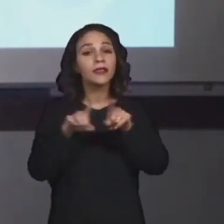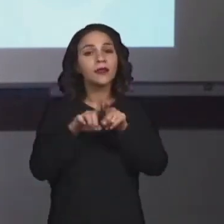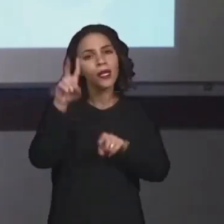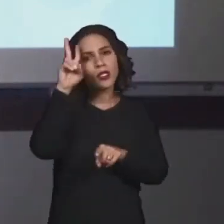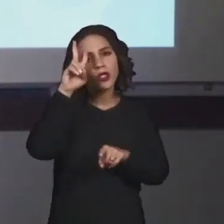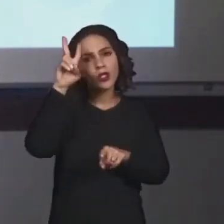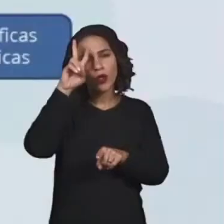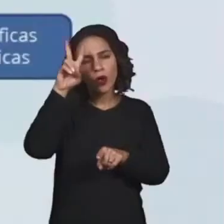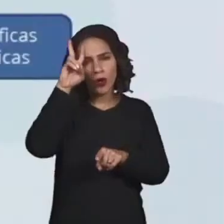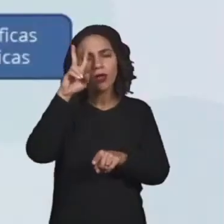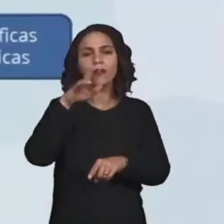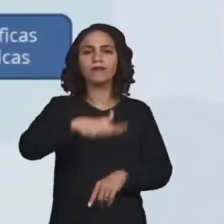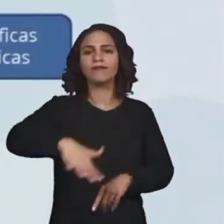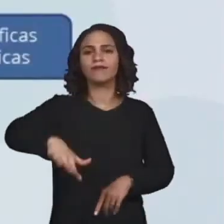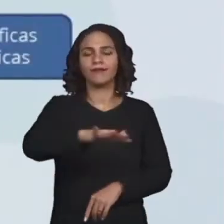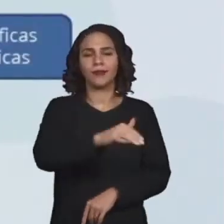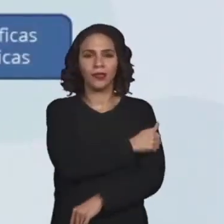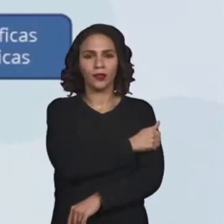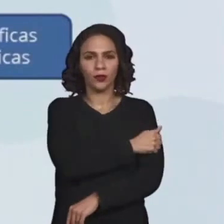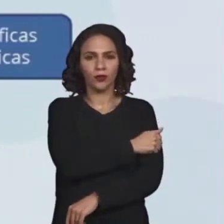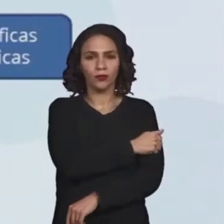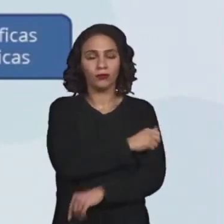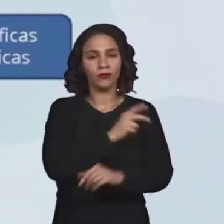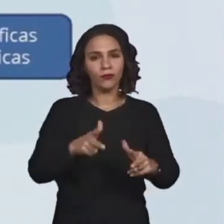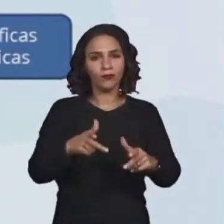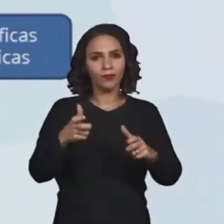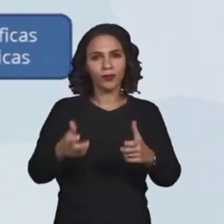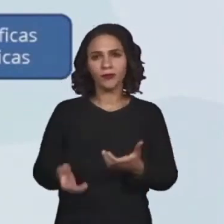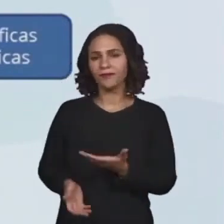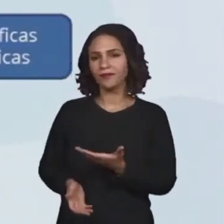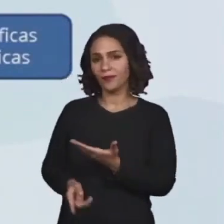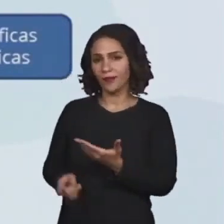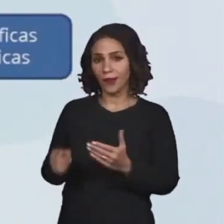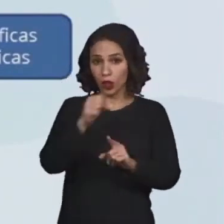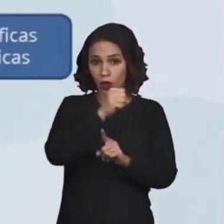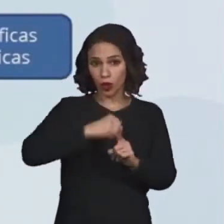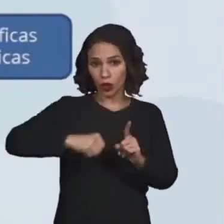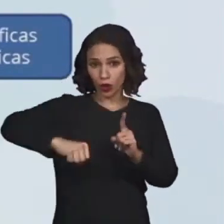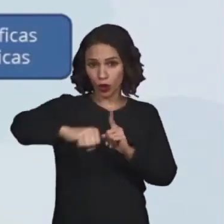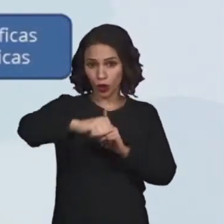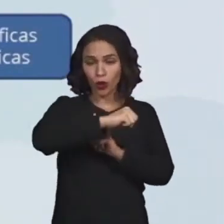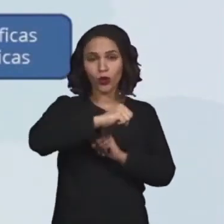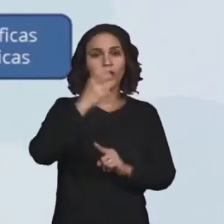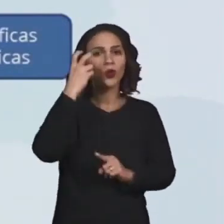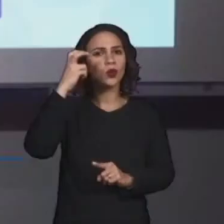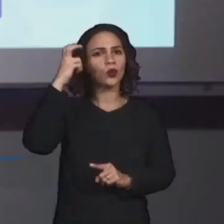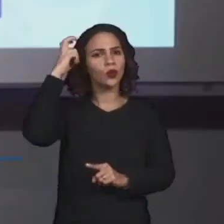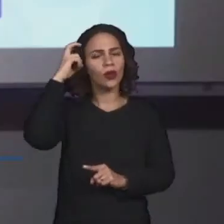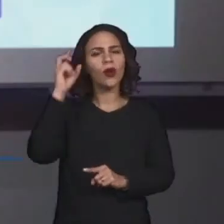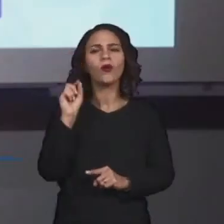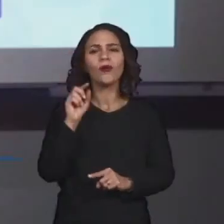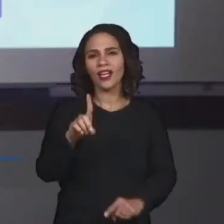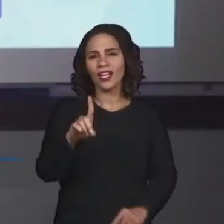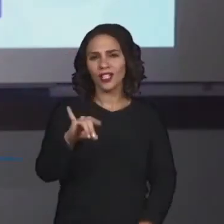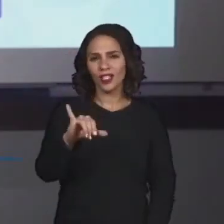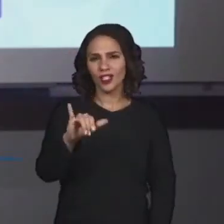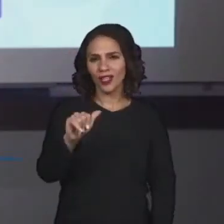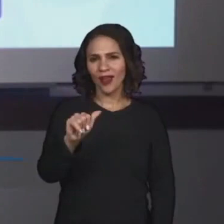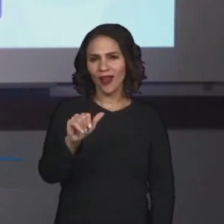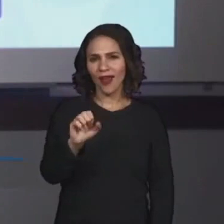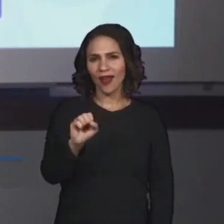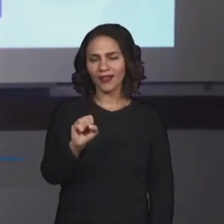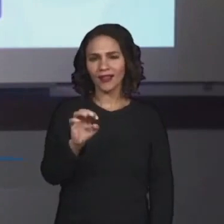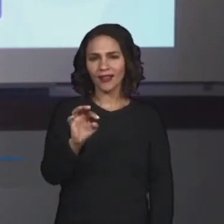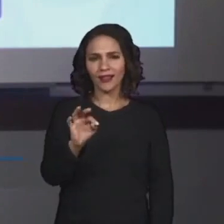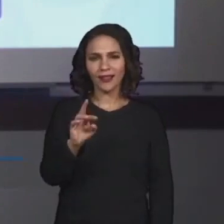do falante. Variações socioculturais ou diastráticas. Quando a gente começa a falar,